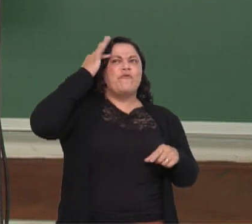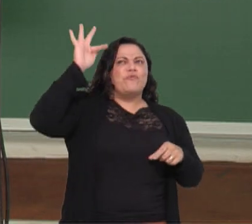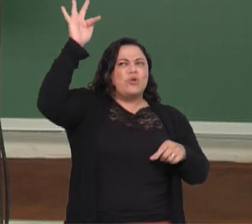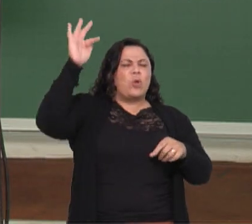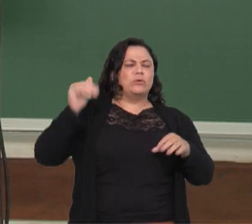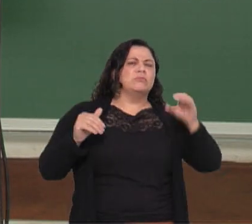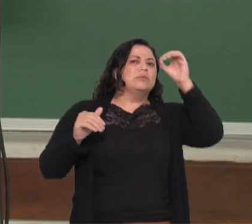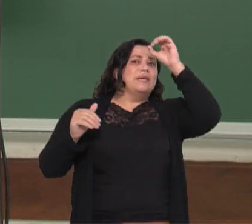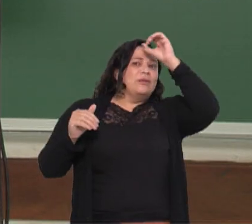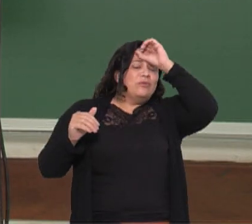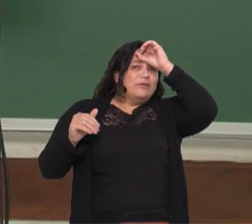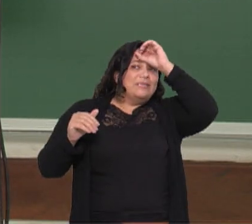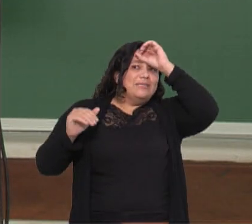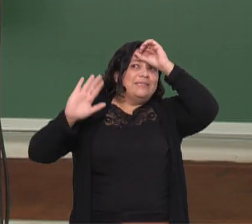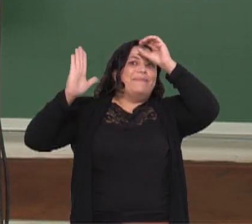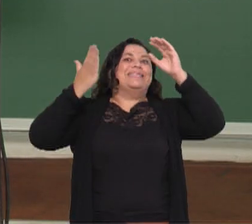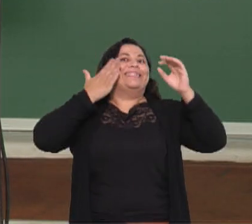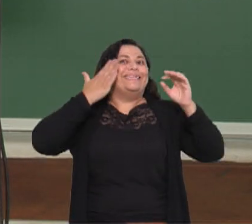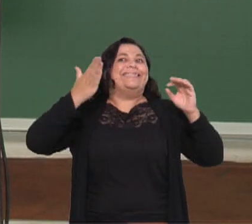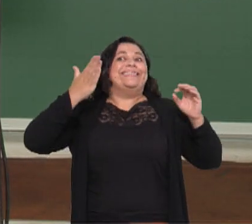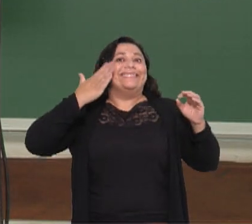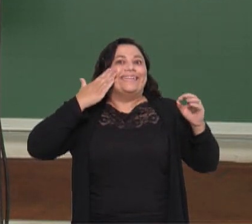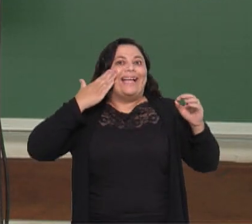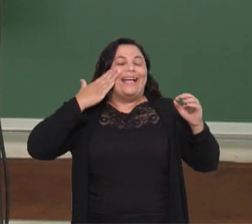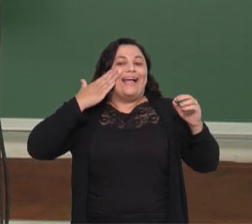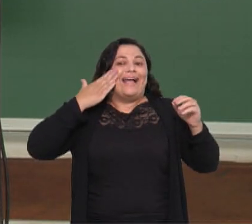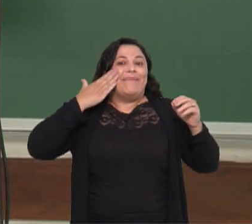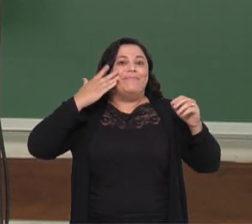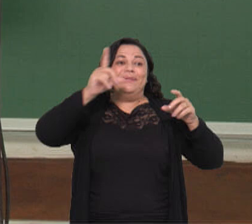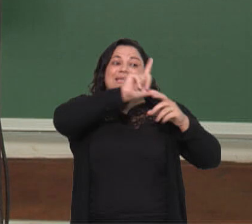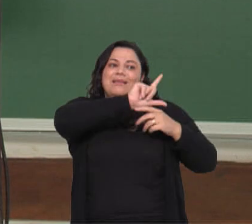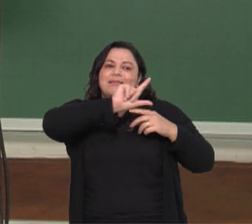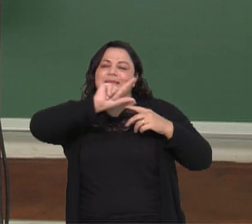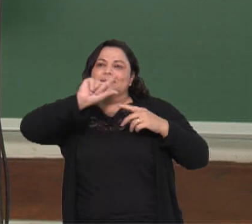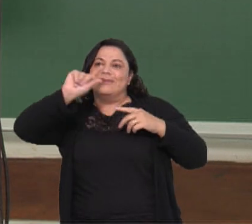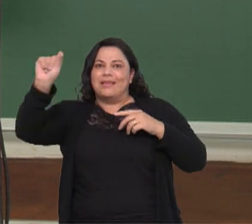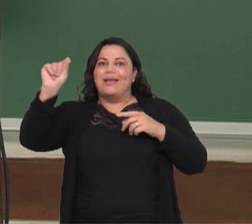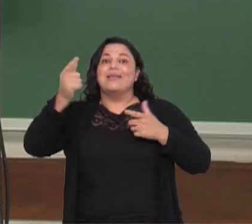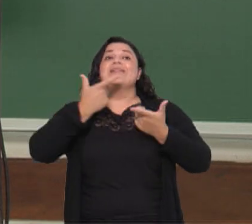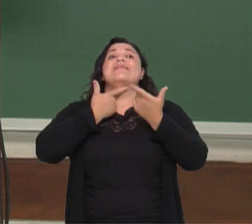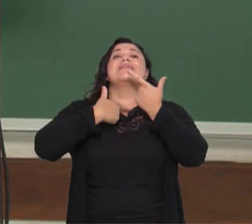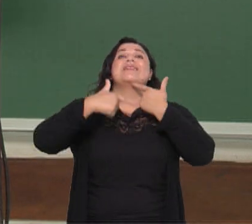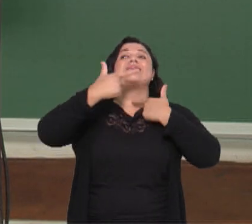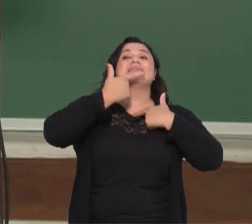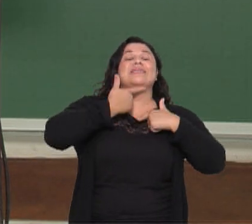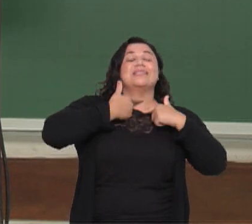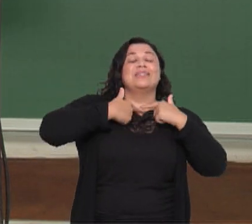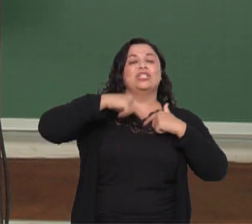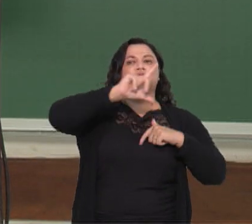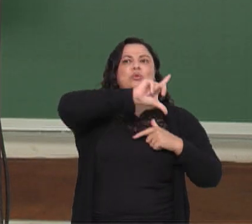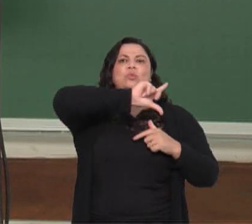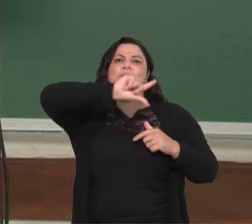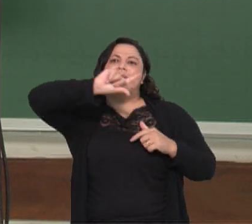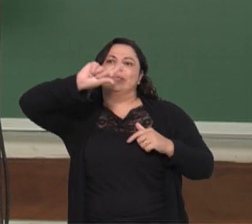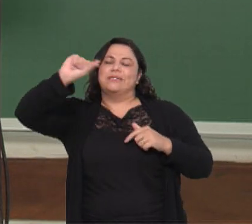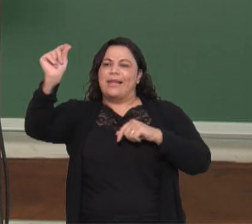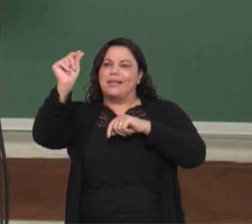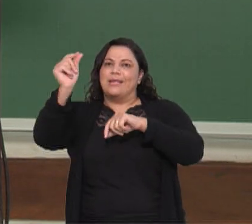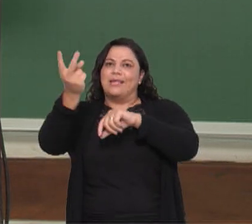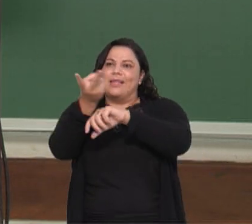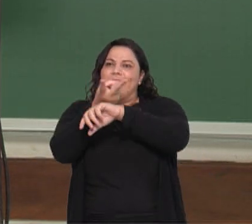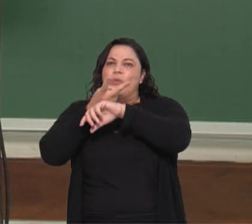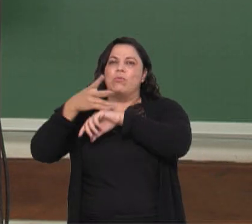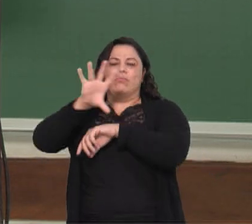ter consciência da sua ignorância, deseja fugir dela. Desejando, olha lá, desejando sair dela, ele vai amar